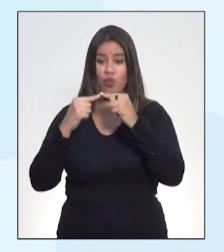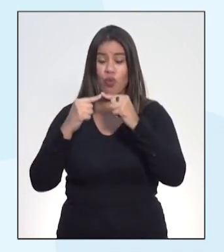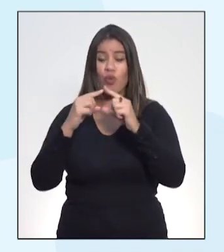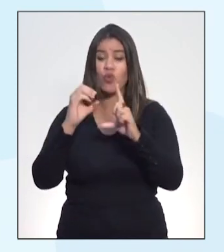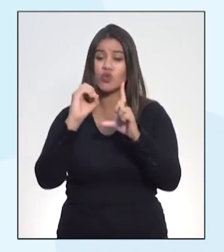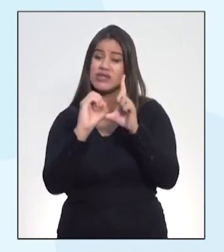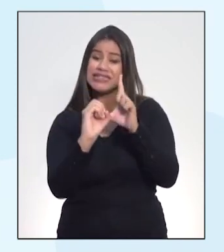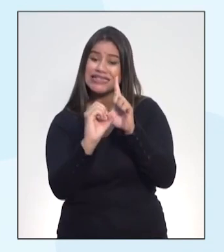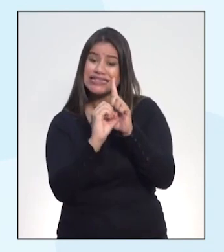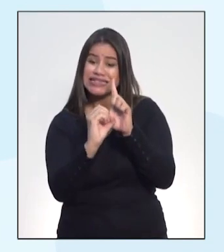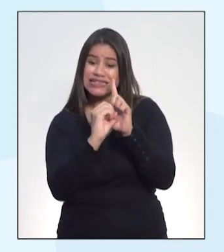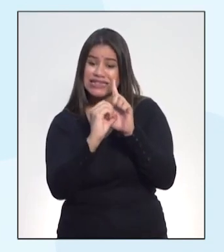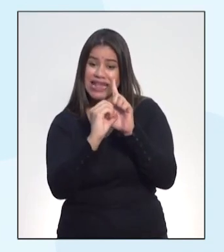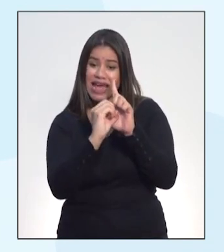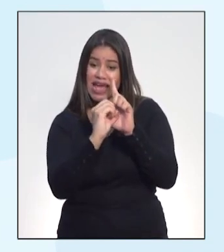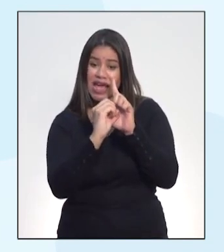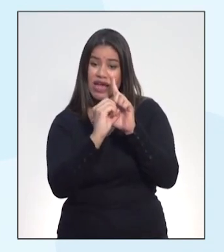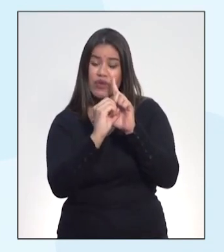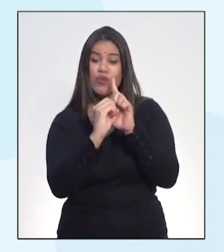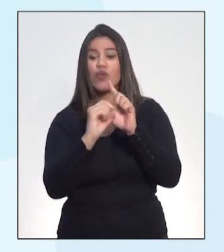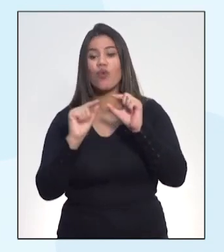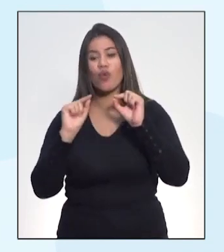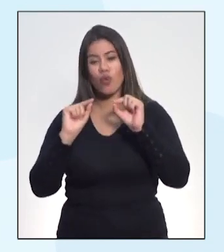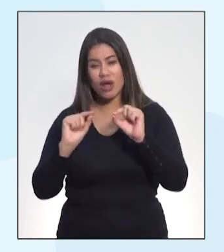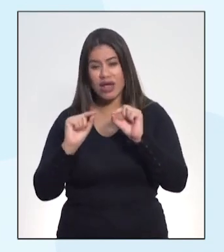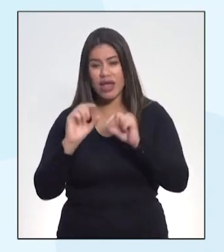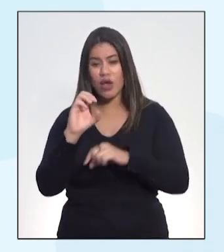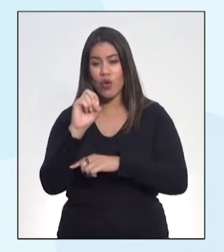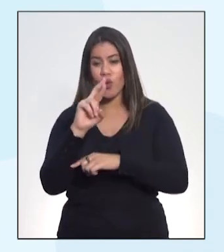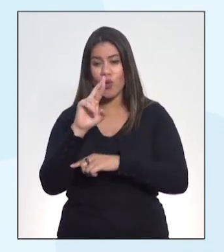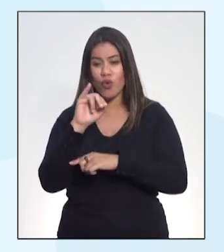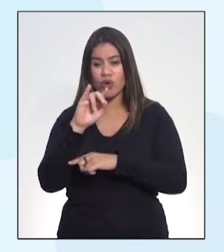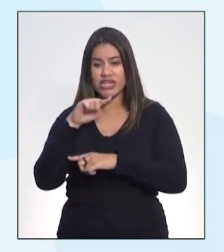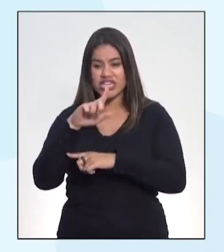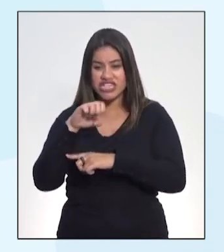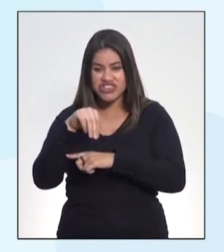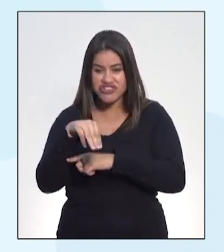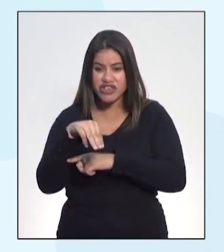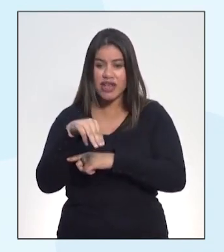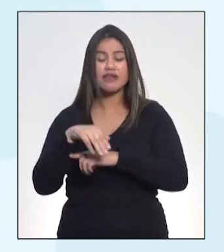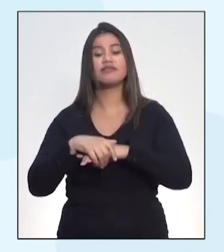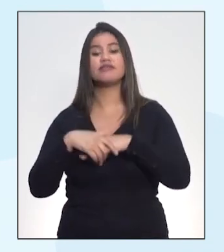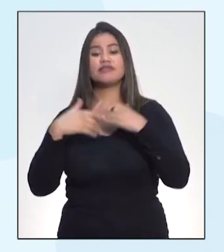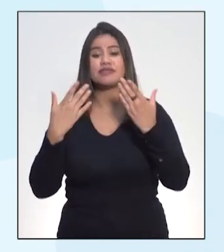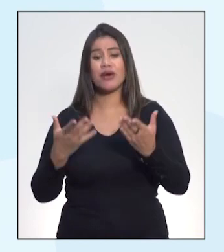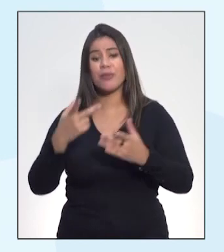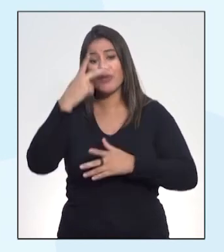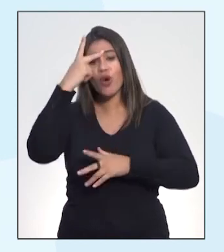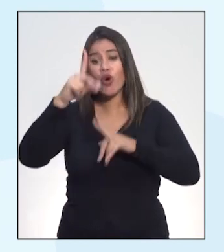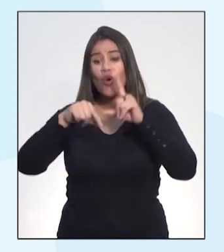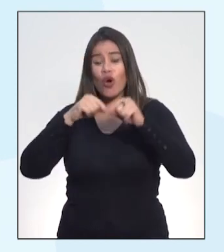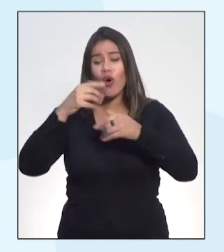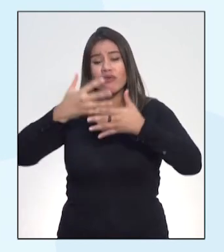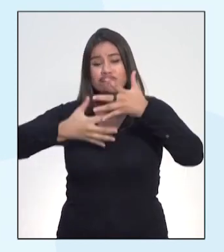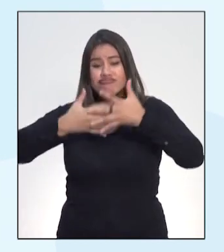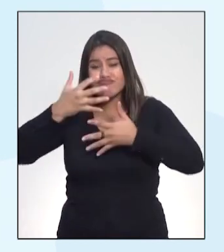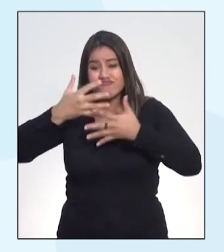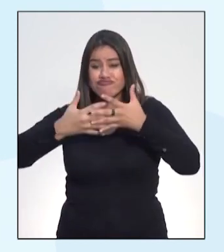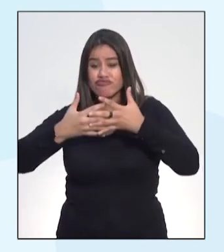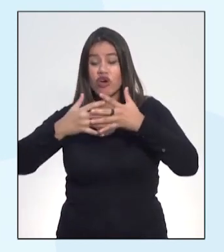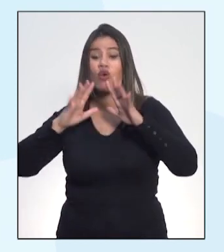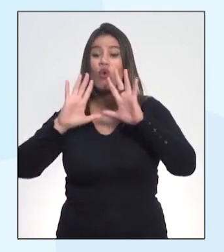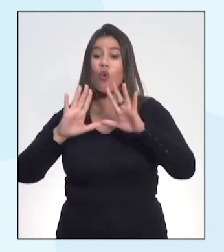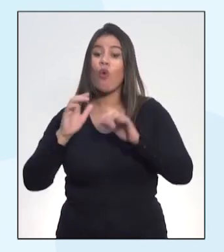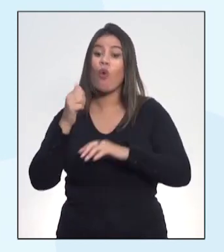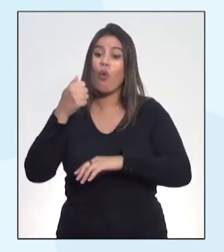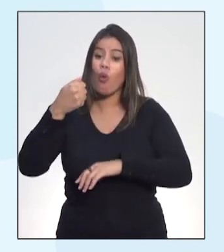origem. Então, passar no zero é passar na origem. Então, quem escolheu A se confundiu. Então, de novo, o